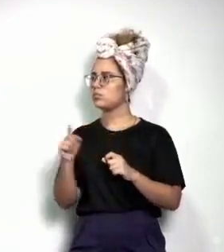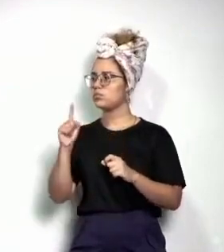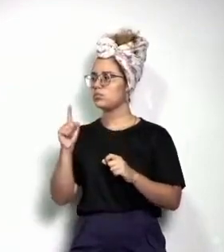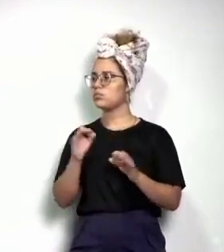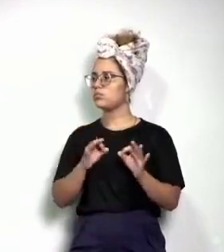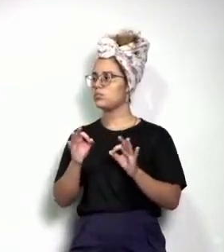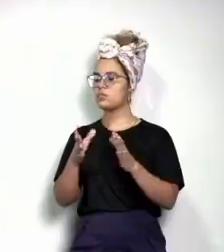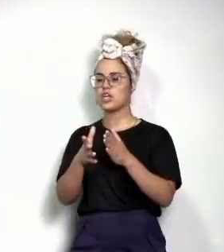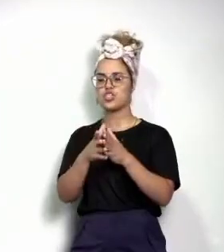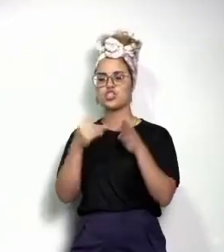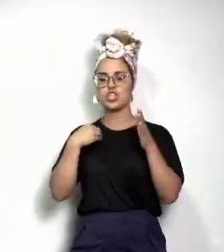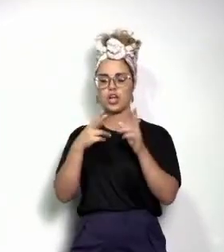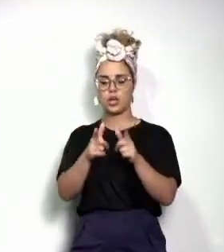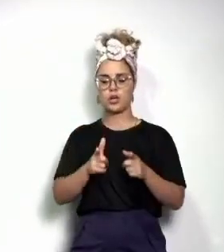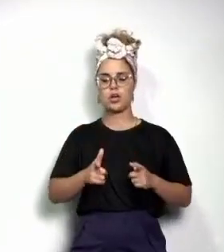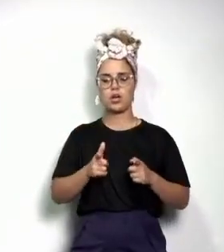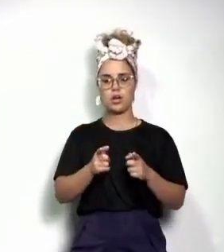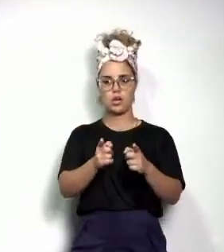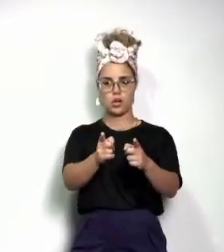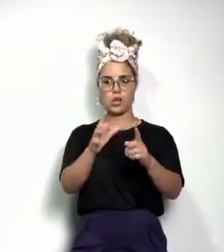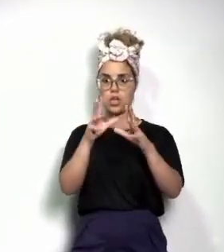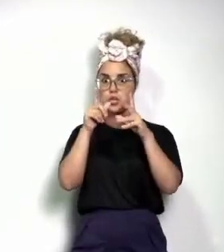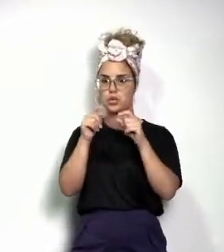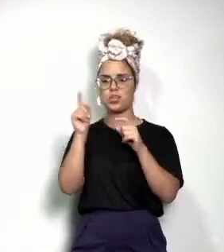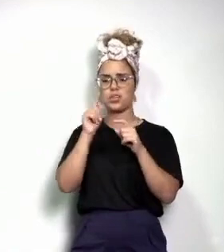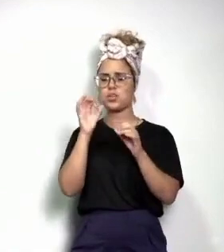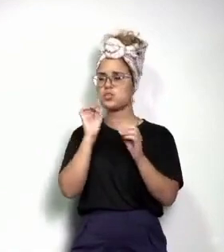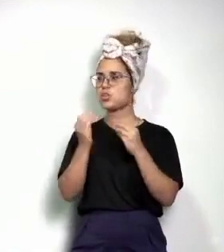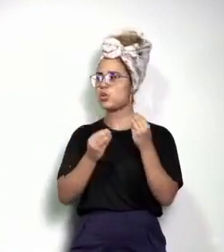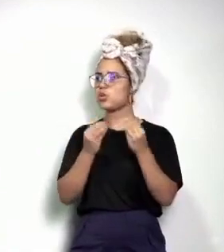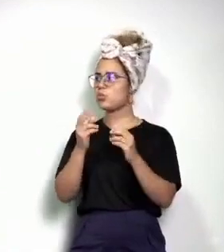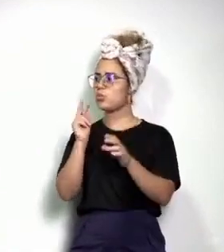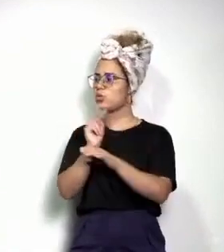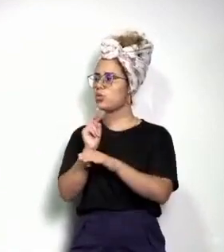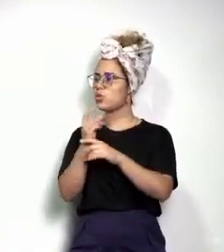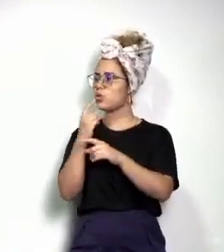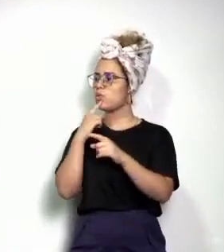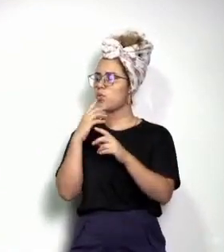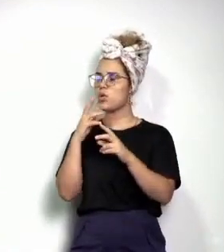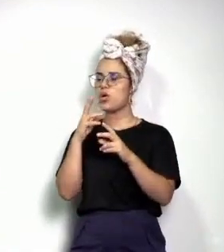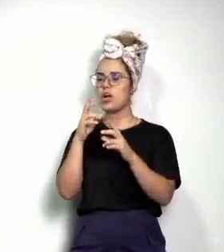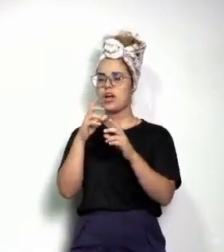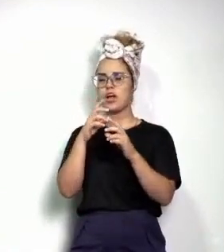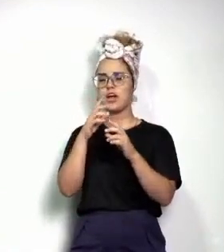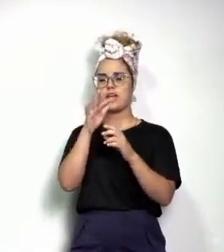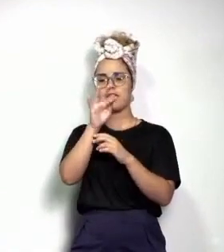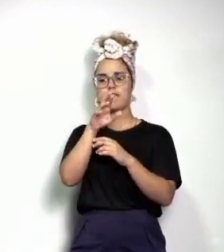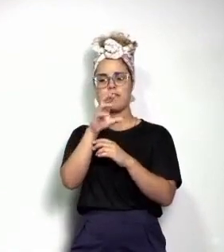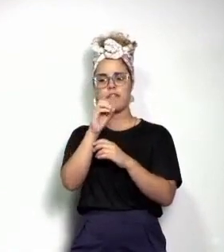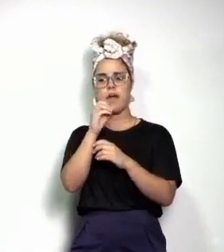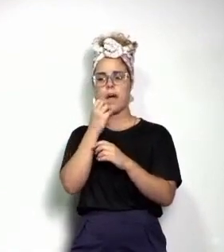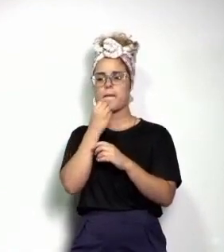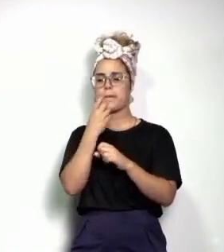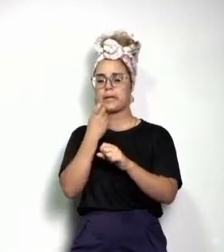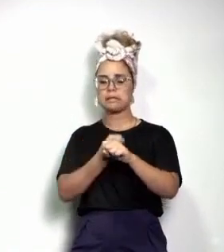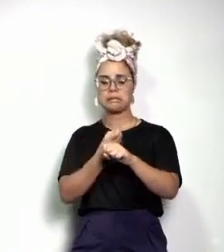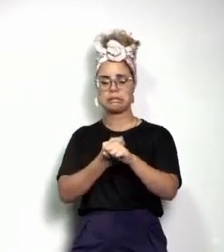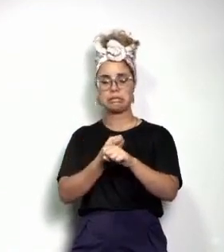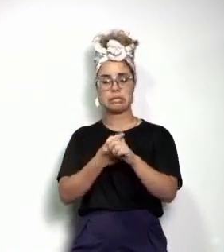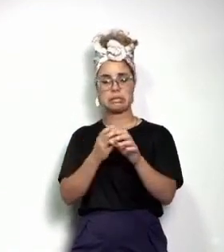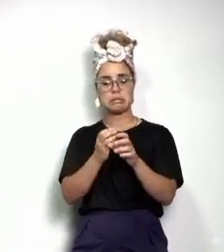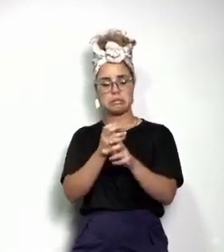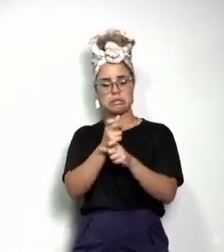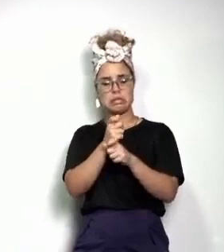Não. Não precisa. Às vezes é só um jeito mesmo de pegar, porque como é um ferro bem justo, às vezes tem que dar